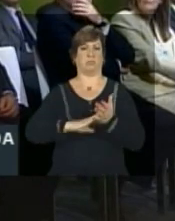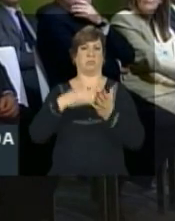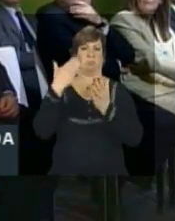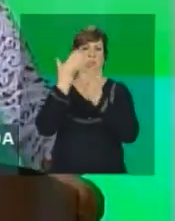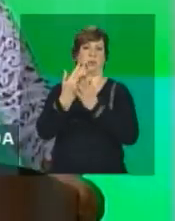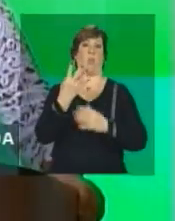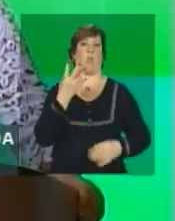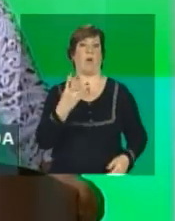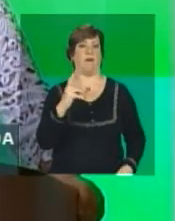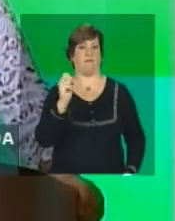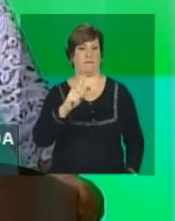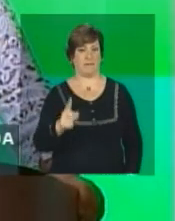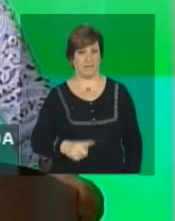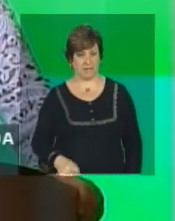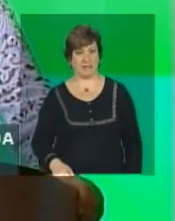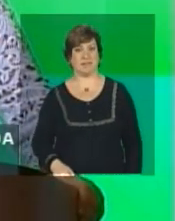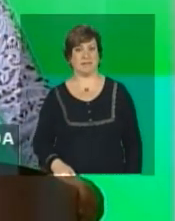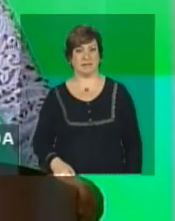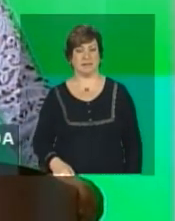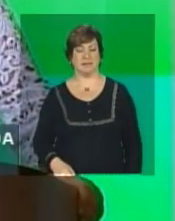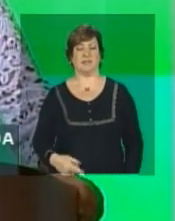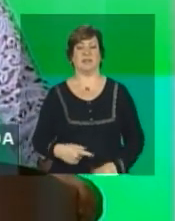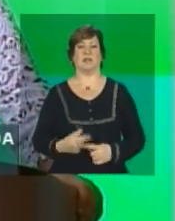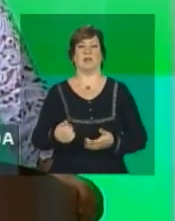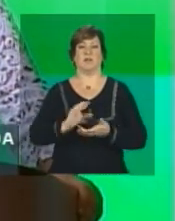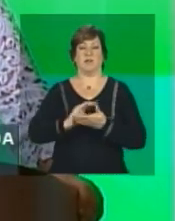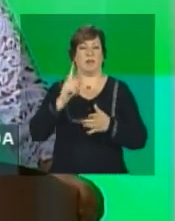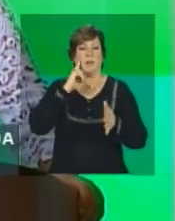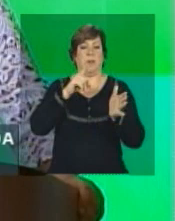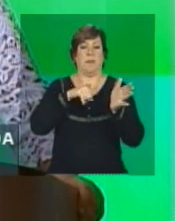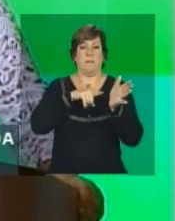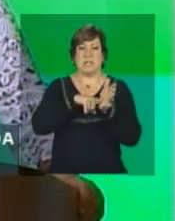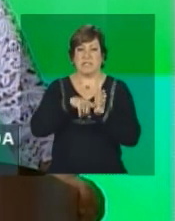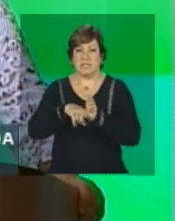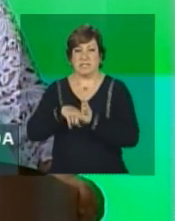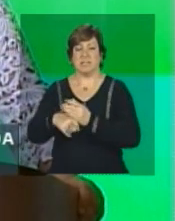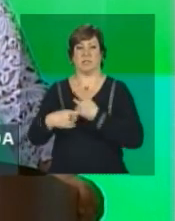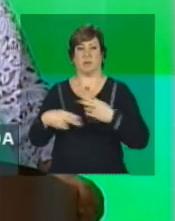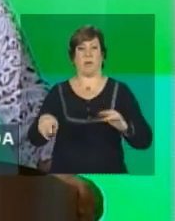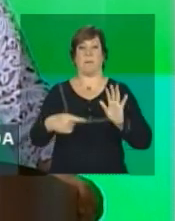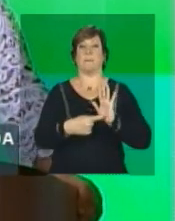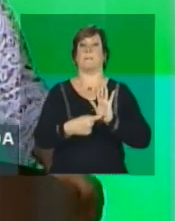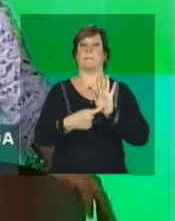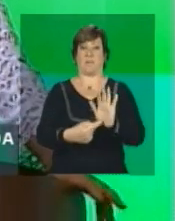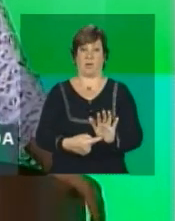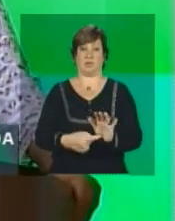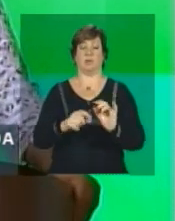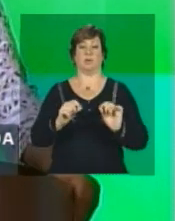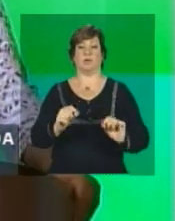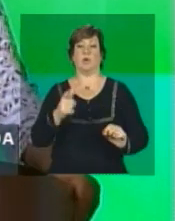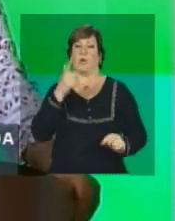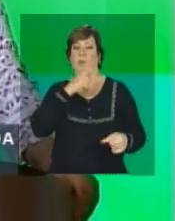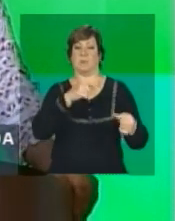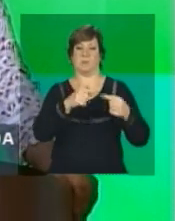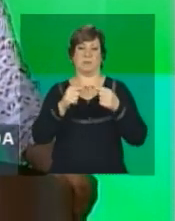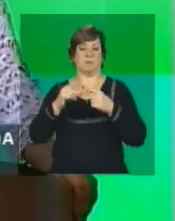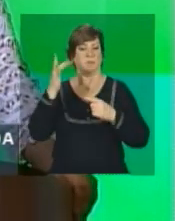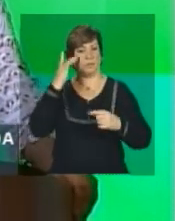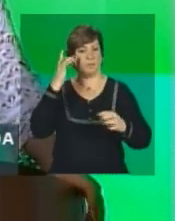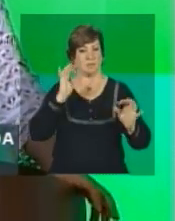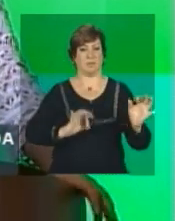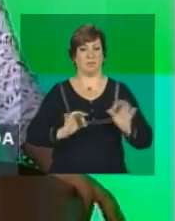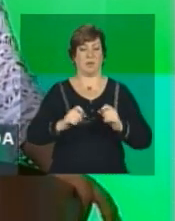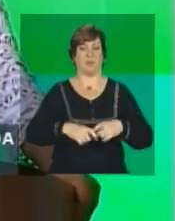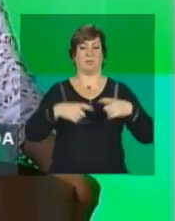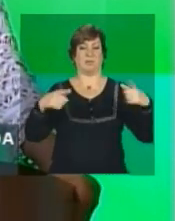por 4. Seu investimento em pesquisa, o que demonstra o acerto da estratégia de